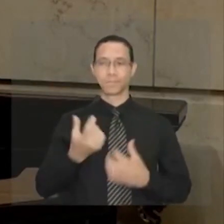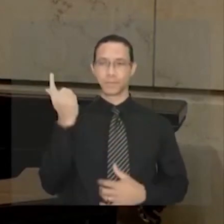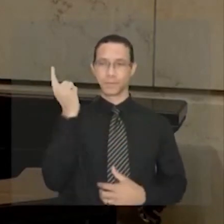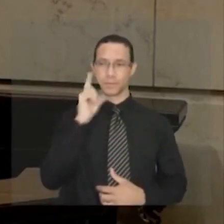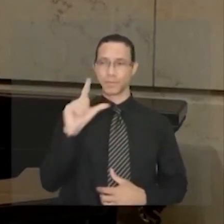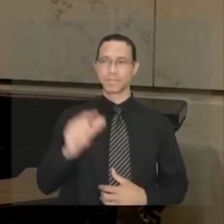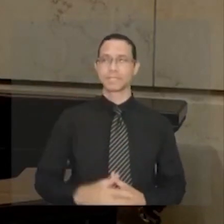quarta-feira